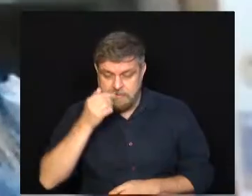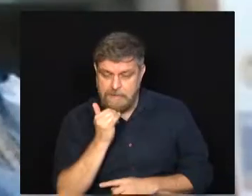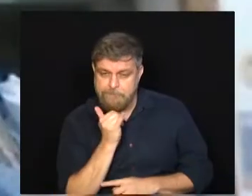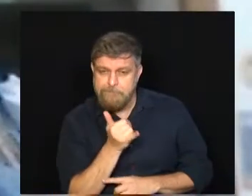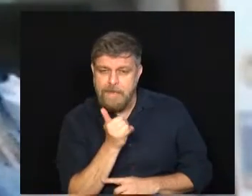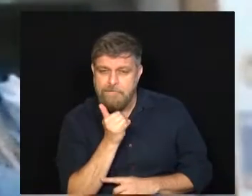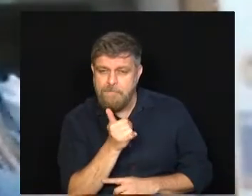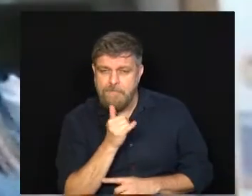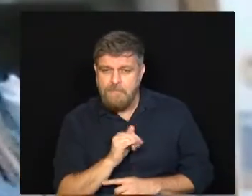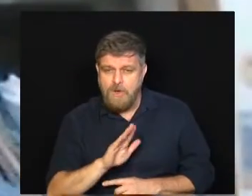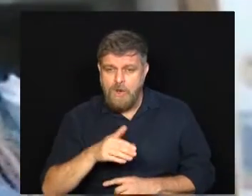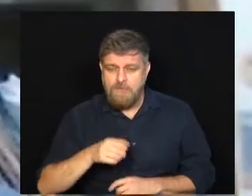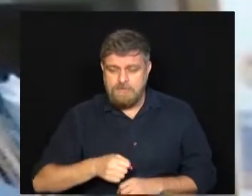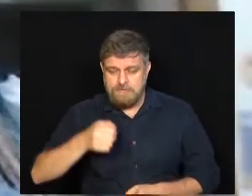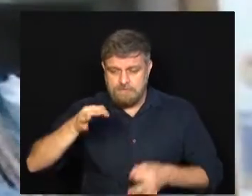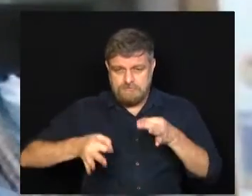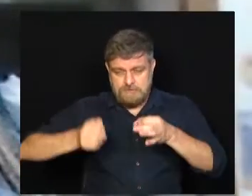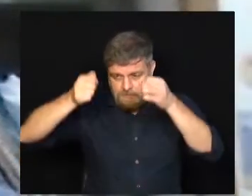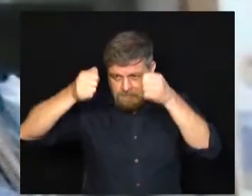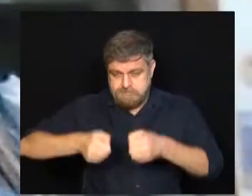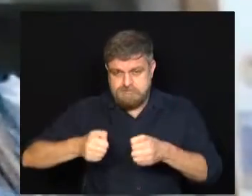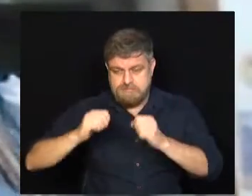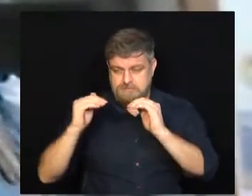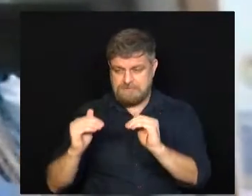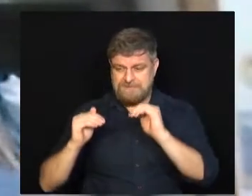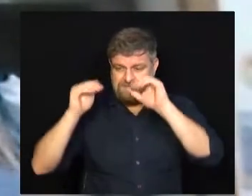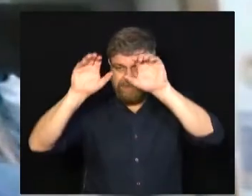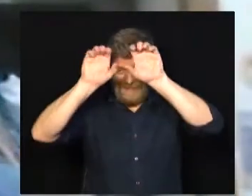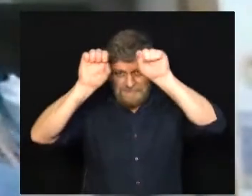Quando o Supremo Tribunal Federal, em